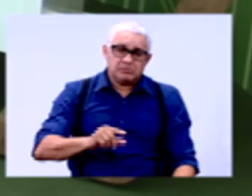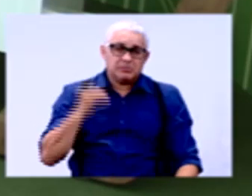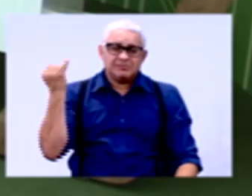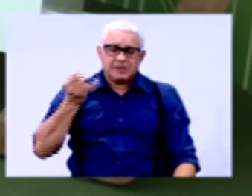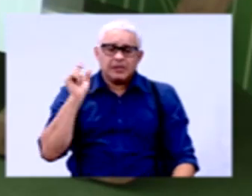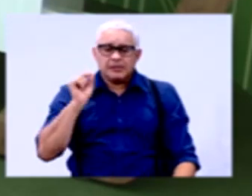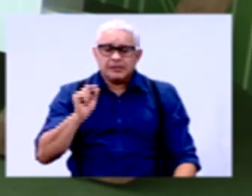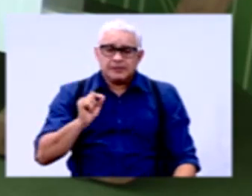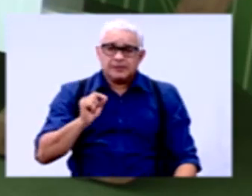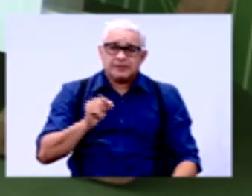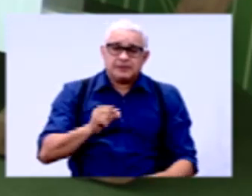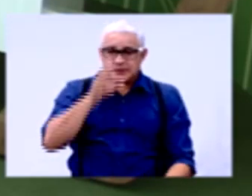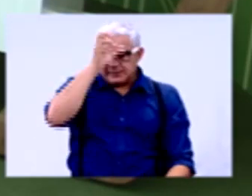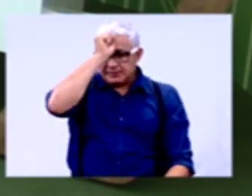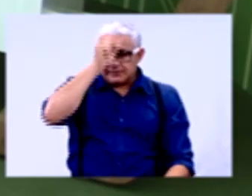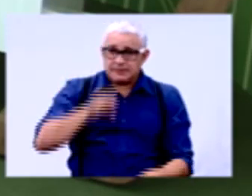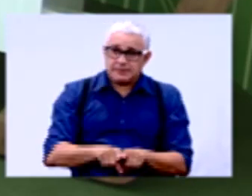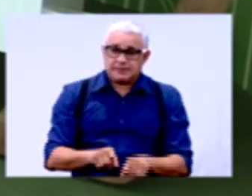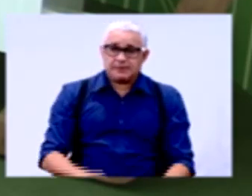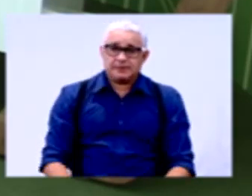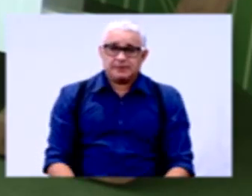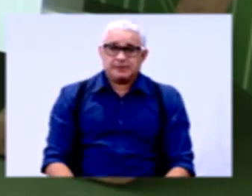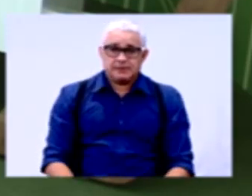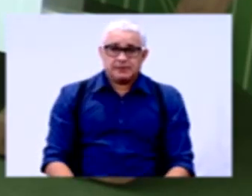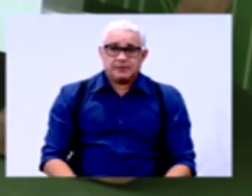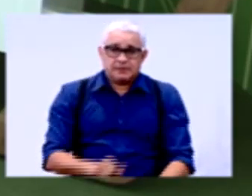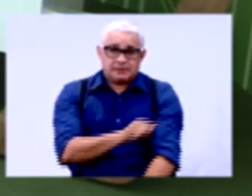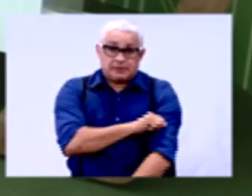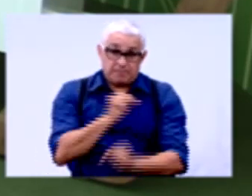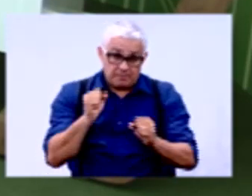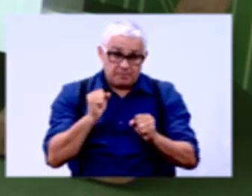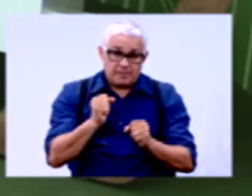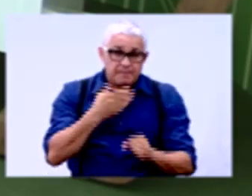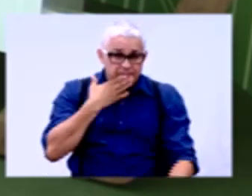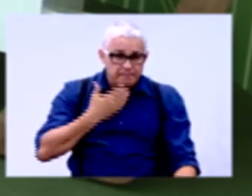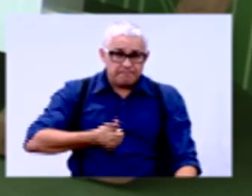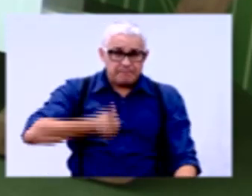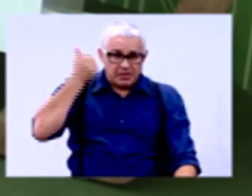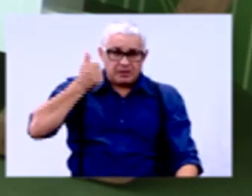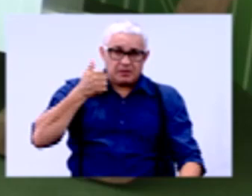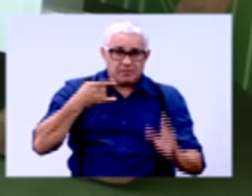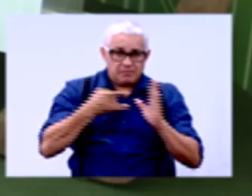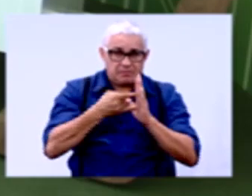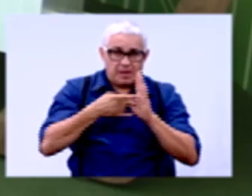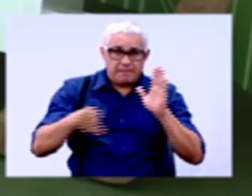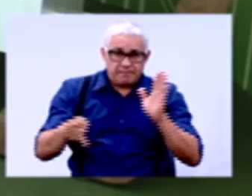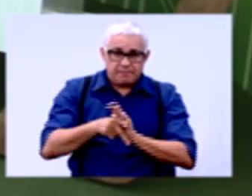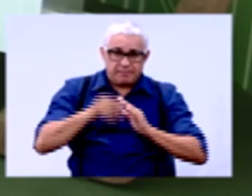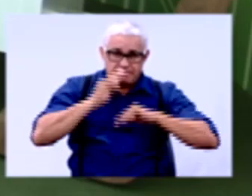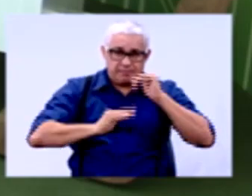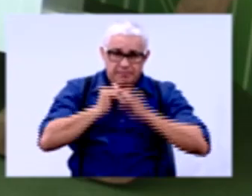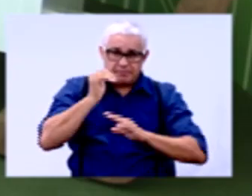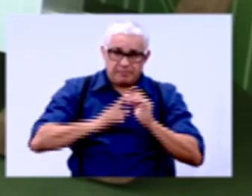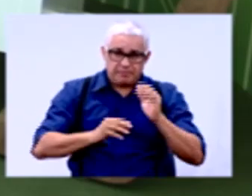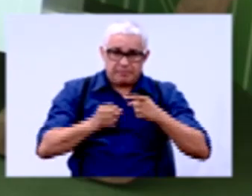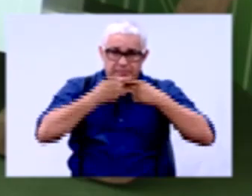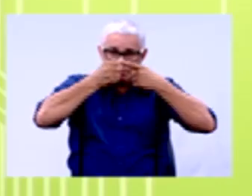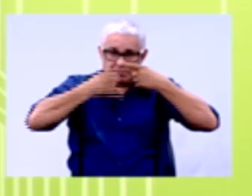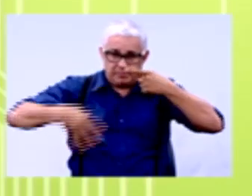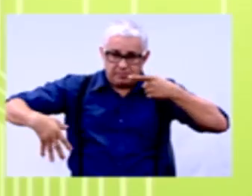importância disso, dele aprender isso para que ele possa melhorar a forma como ele programa os seus softwares.